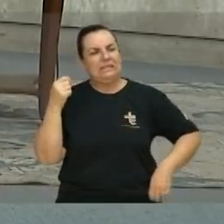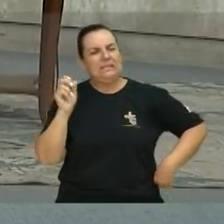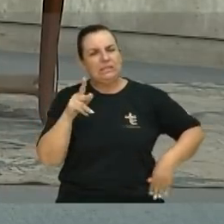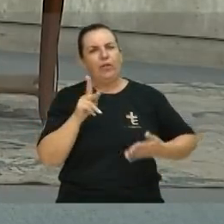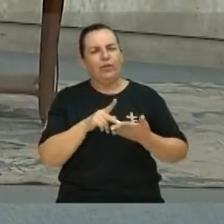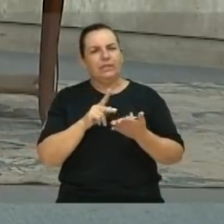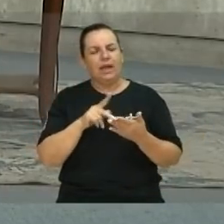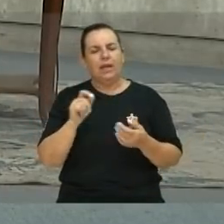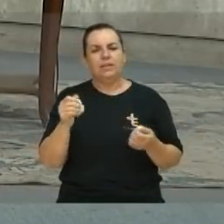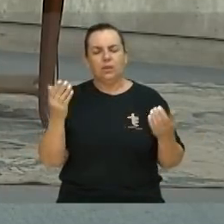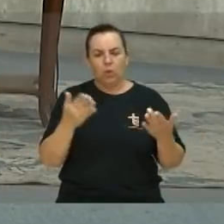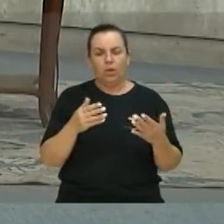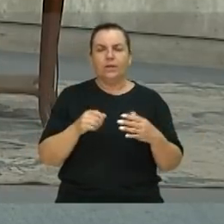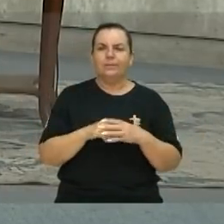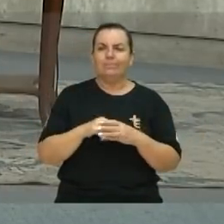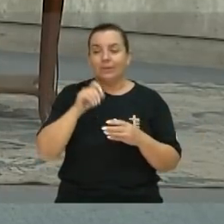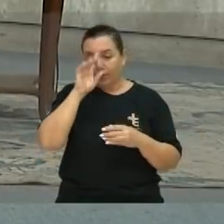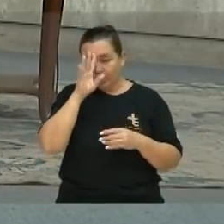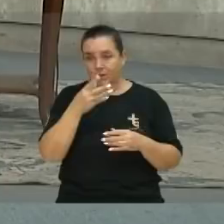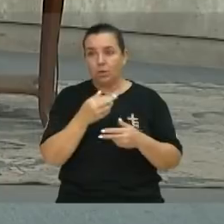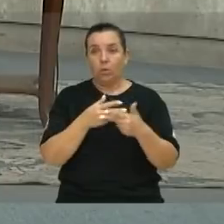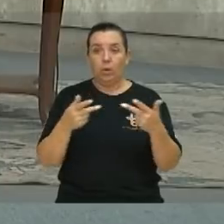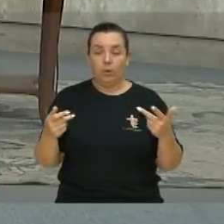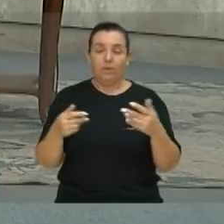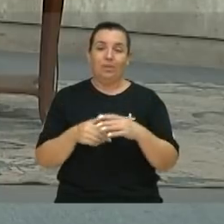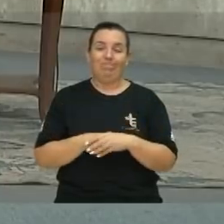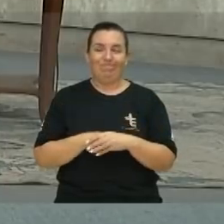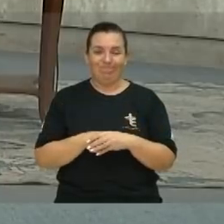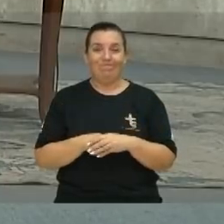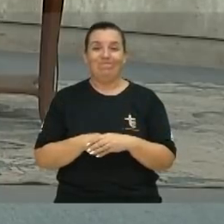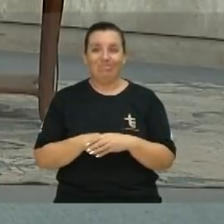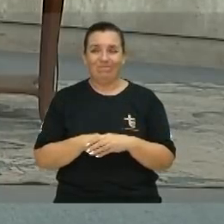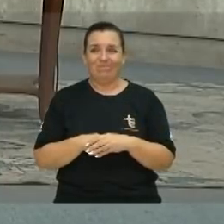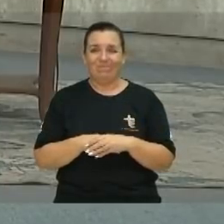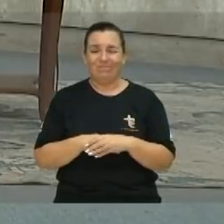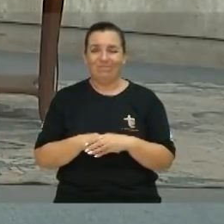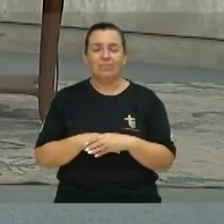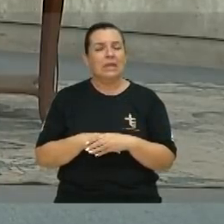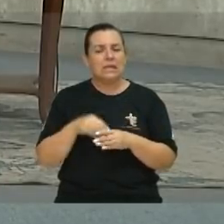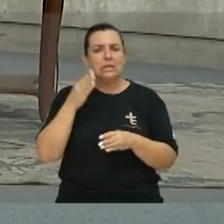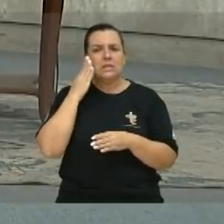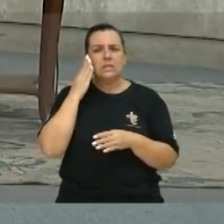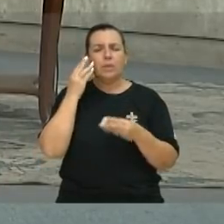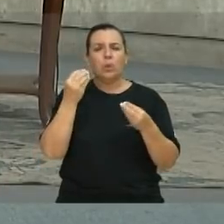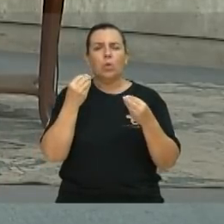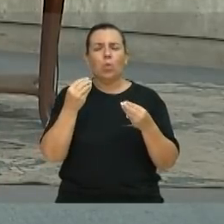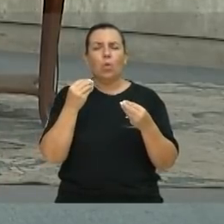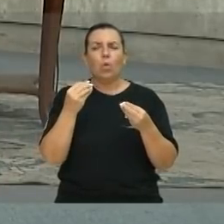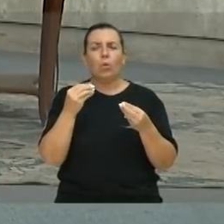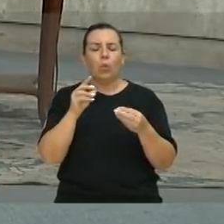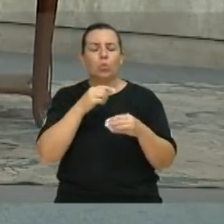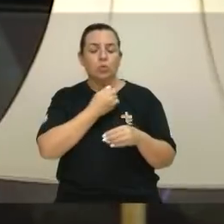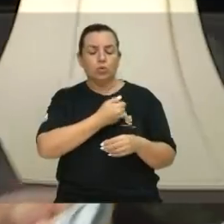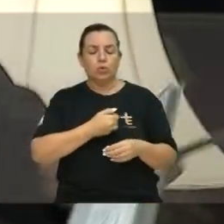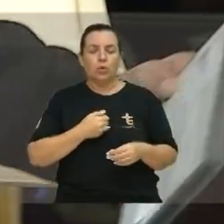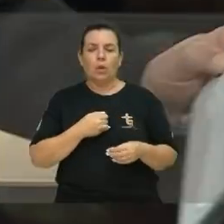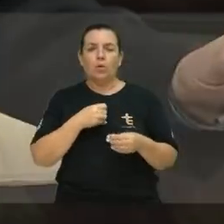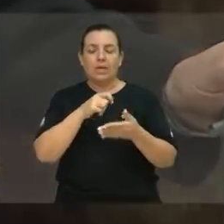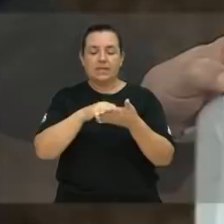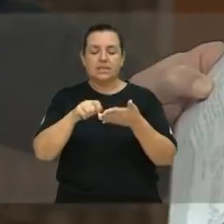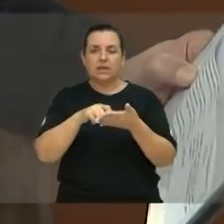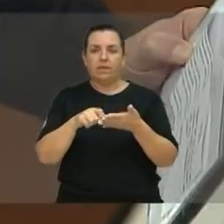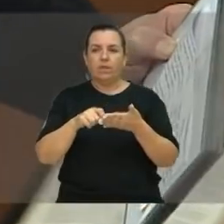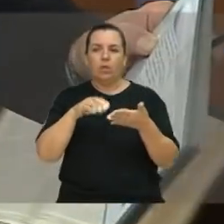e a sabe como é que foi escrito literalmente como evangelista escreveu